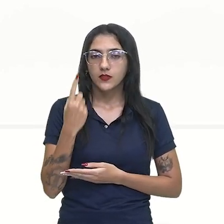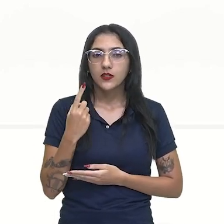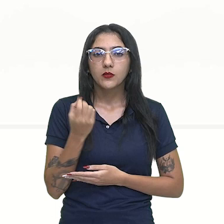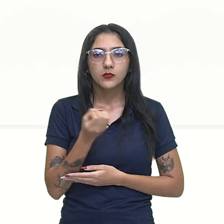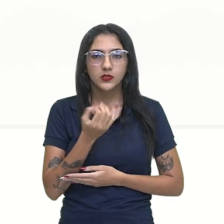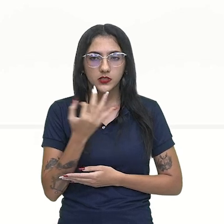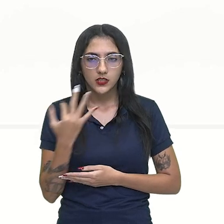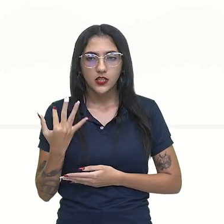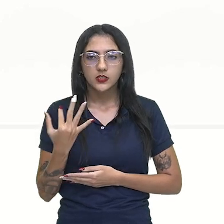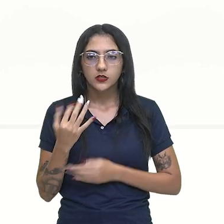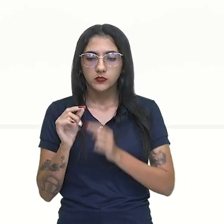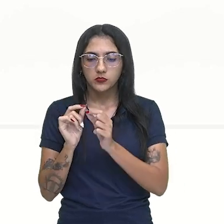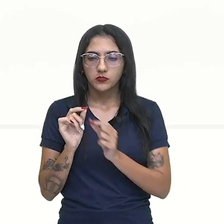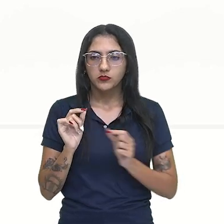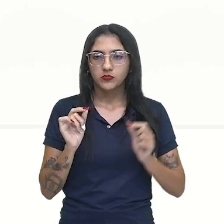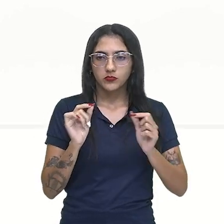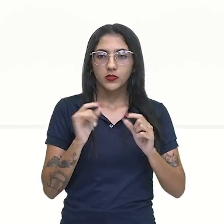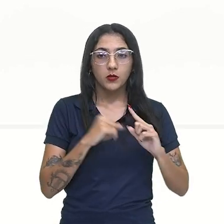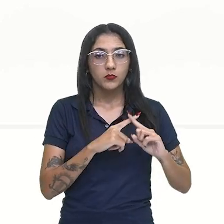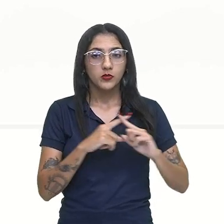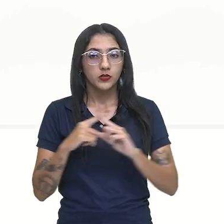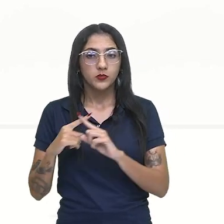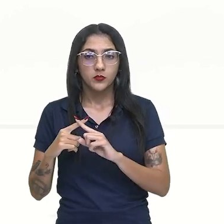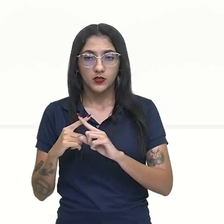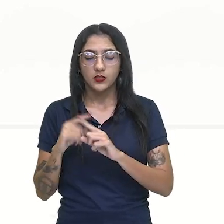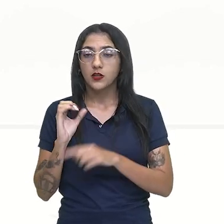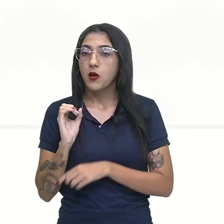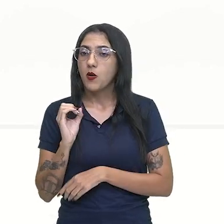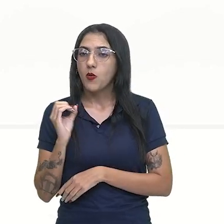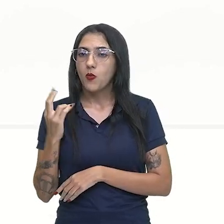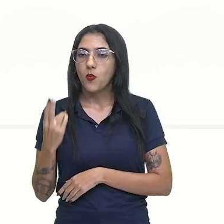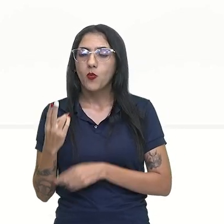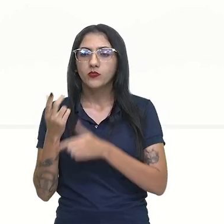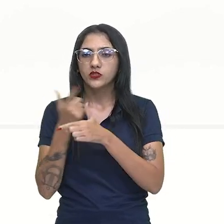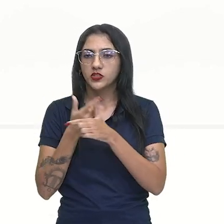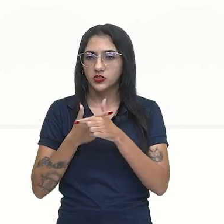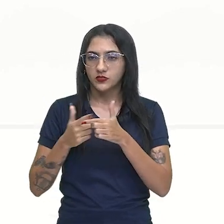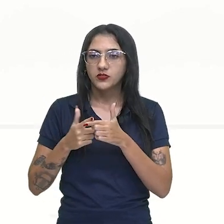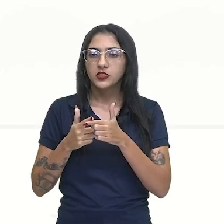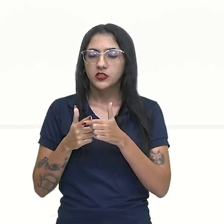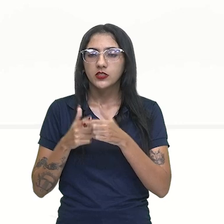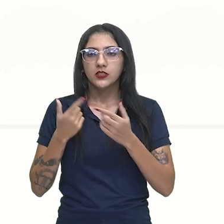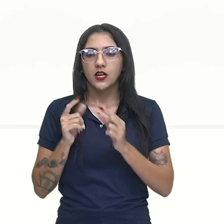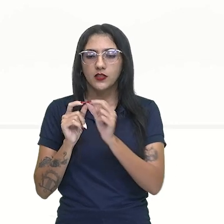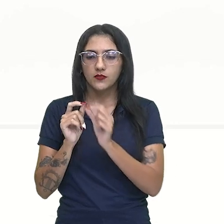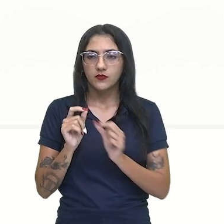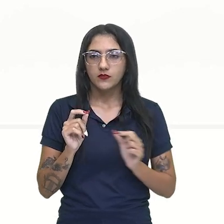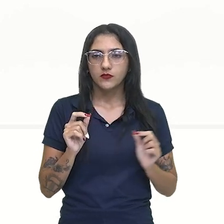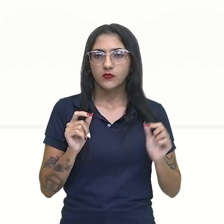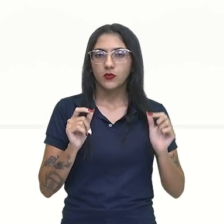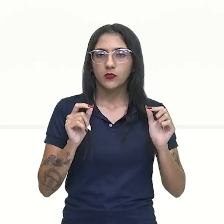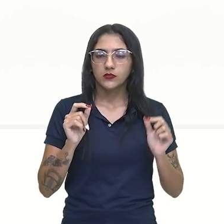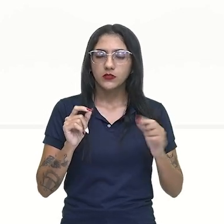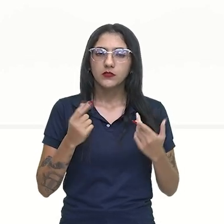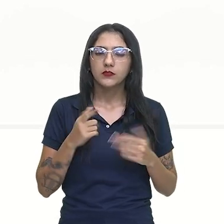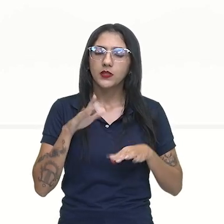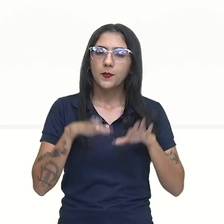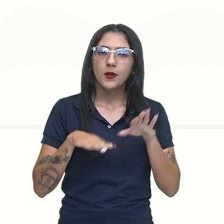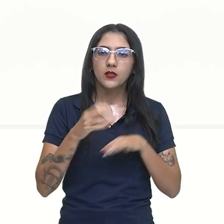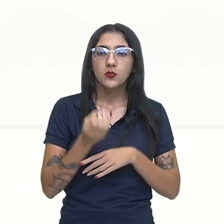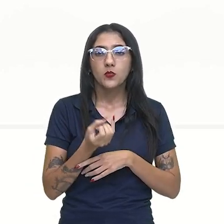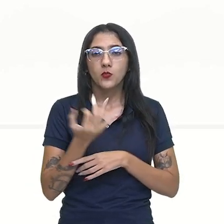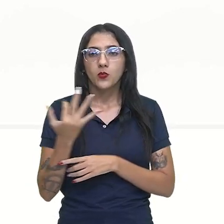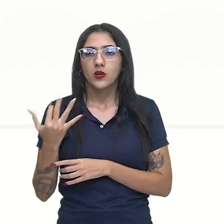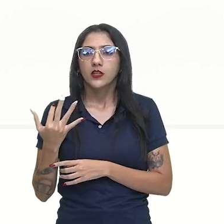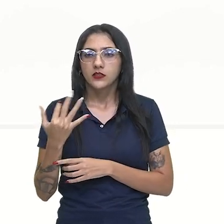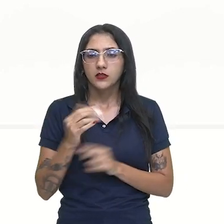unidade, nós vamos fazer uma multiplicação por 100 ou uma divisão por 100, dependendo aí de quantas casas